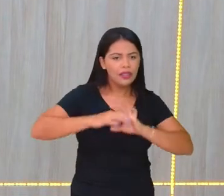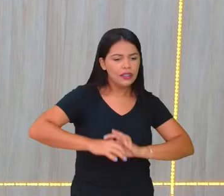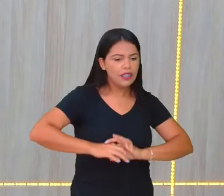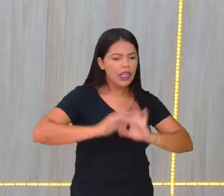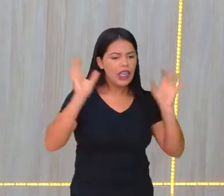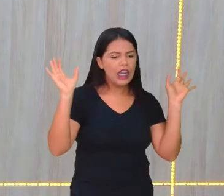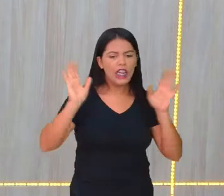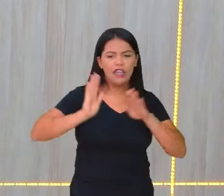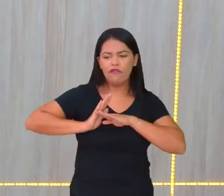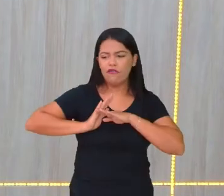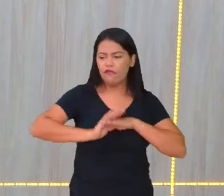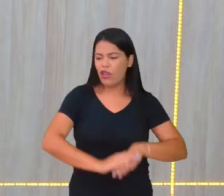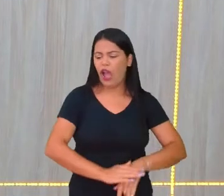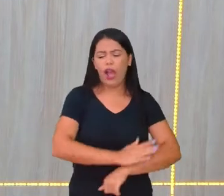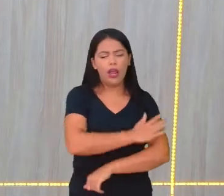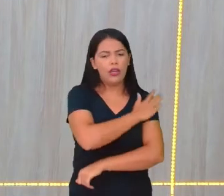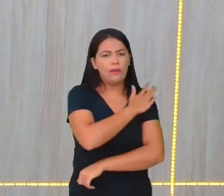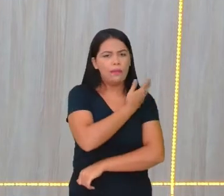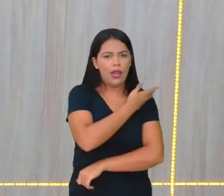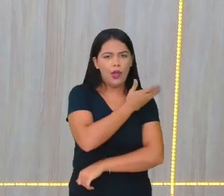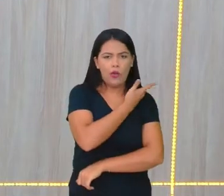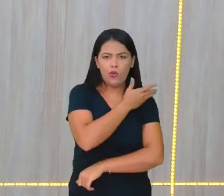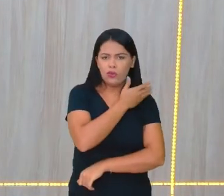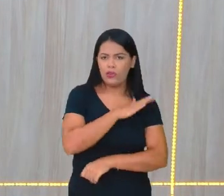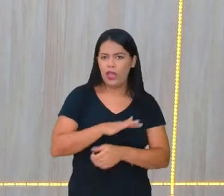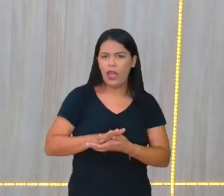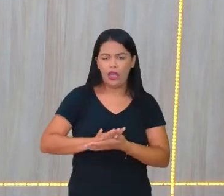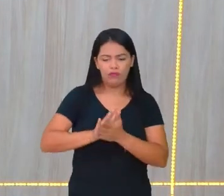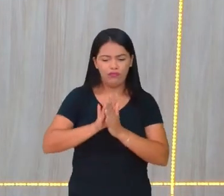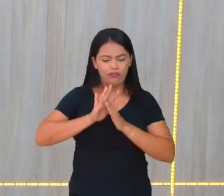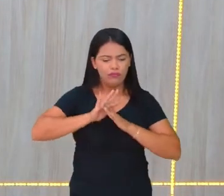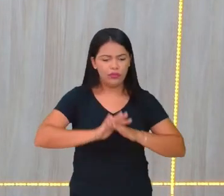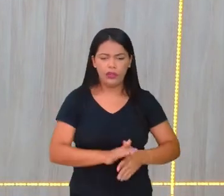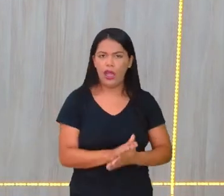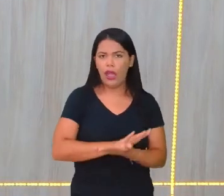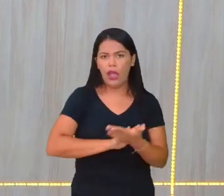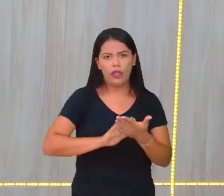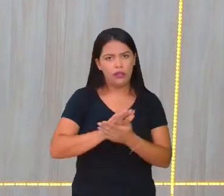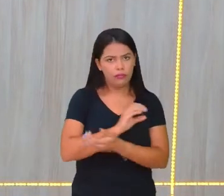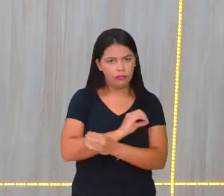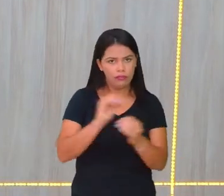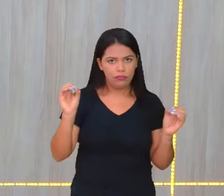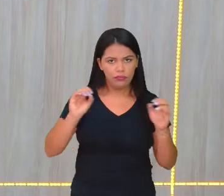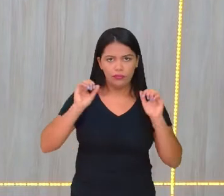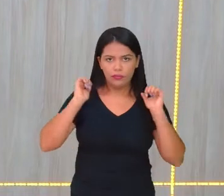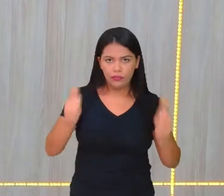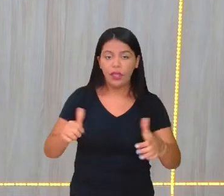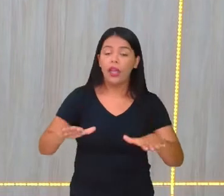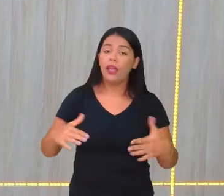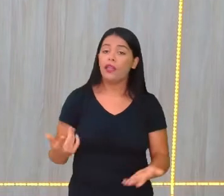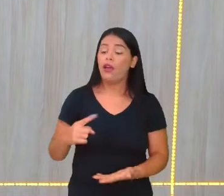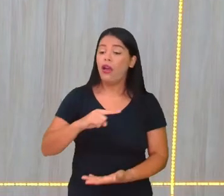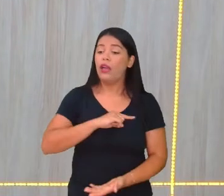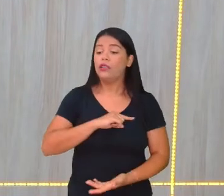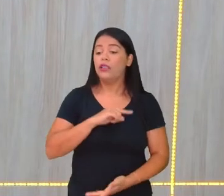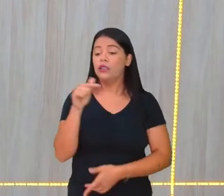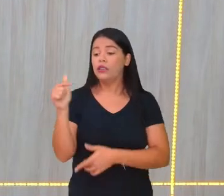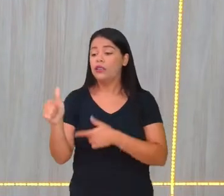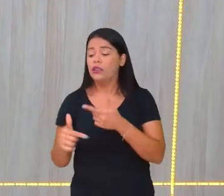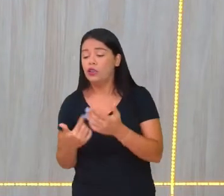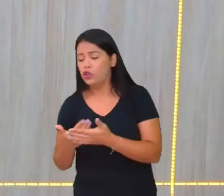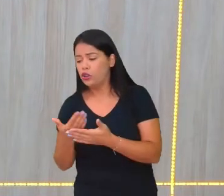discursos preconceituosos. Para isso, trabalhamos na sala de aula, trabalhamos na nossa casa, não